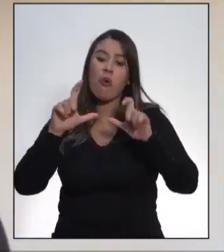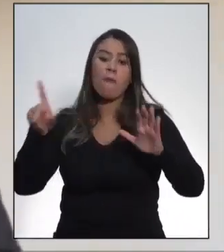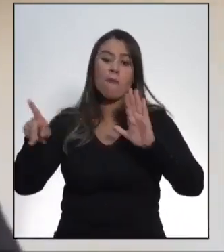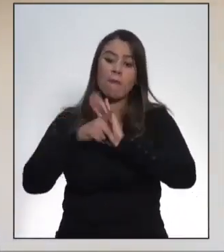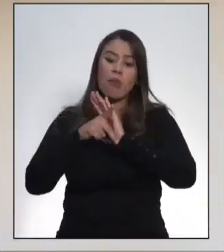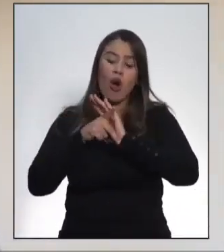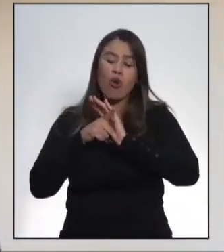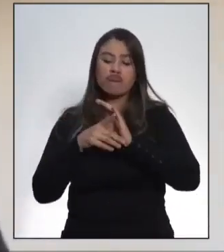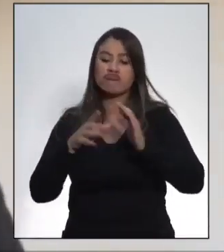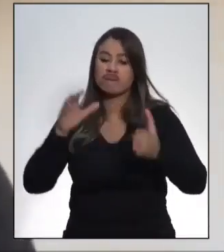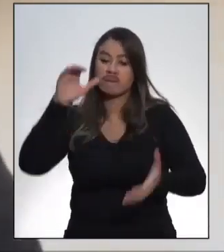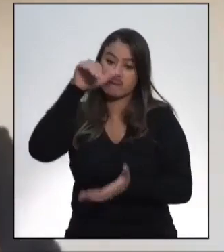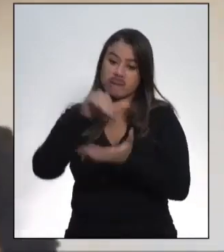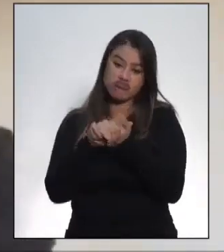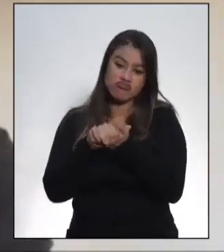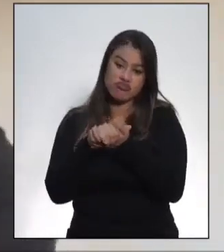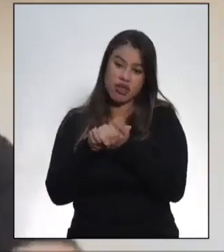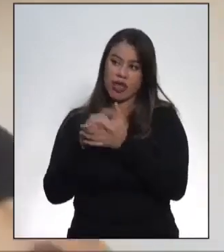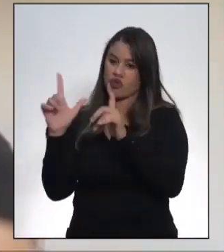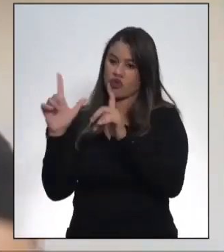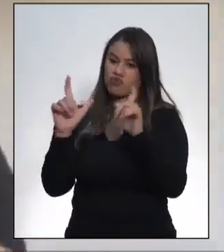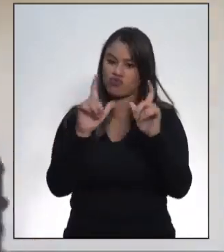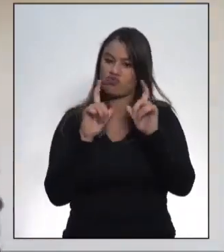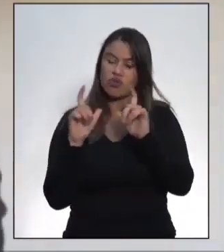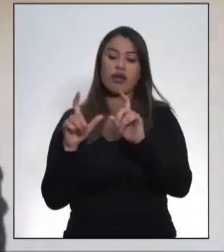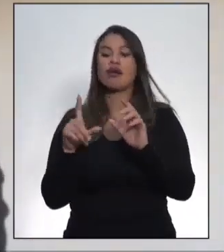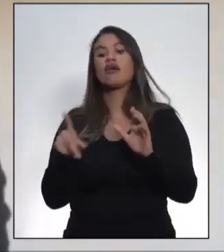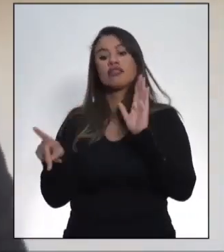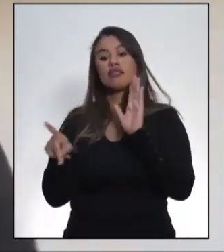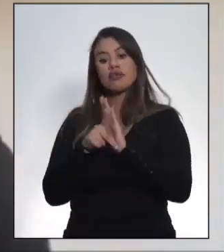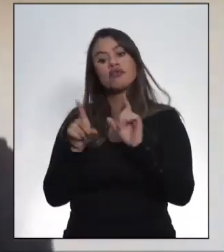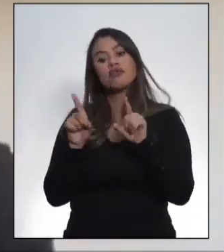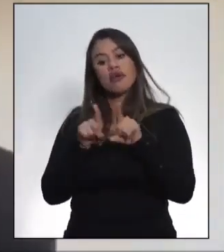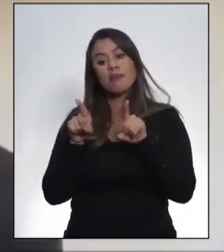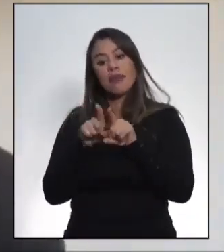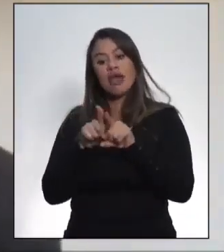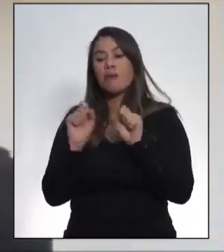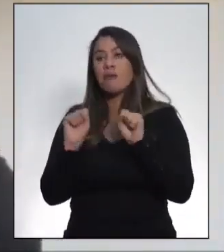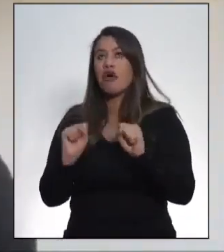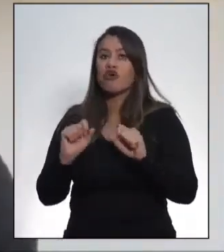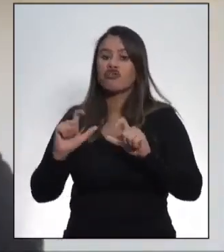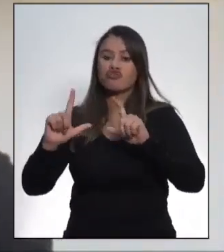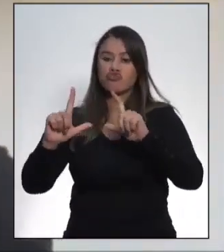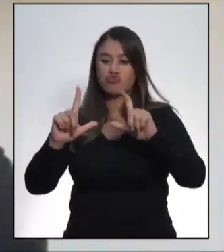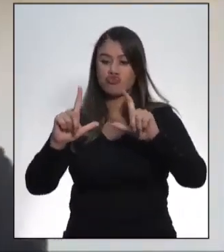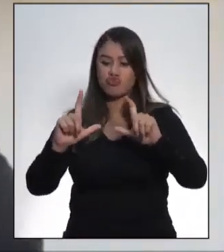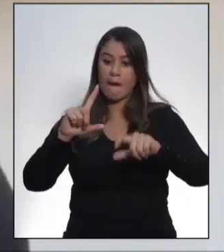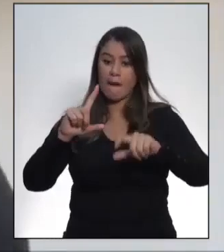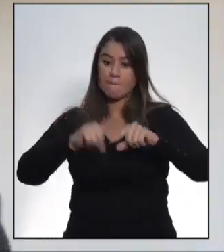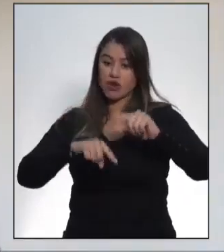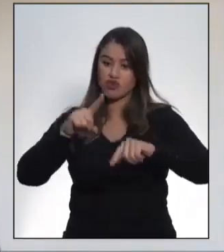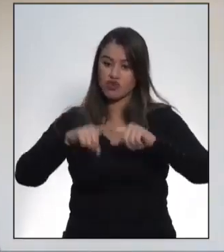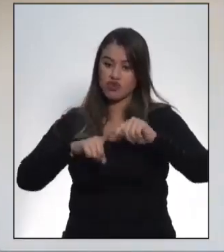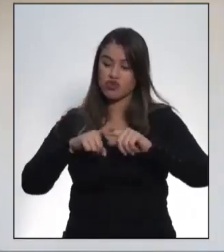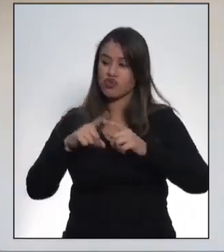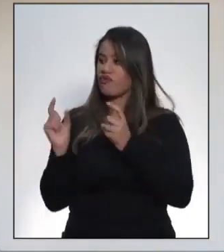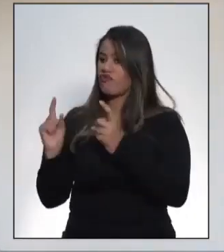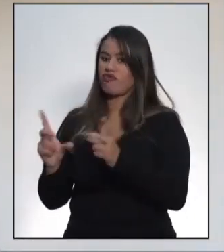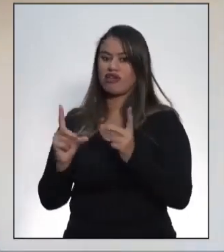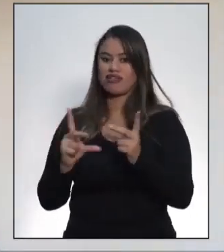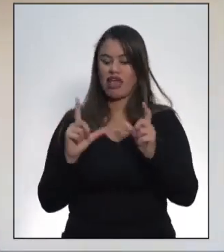fotógrafa publicitária e você vai fotografar produtos publicitários para vender esses produtos para as marcas e para as agências.